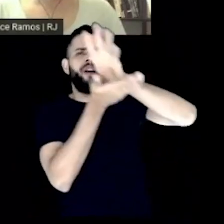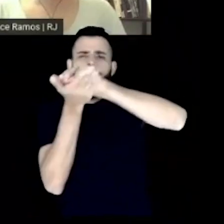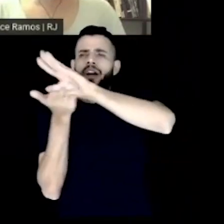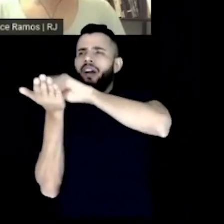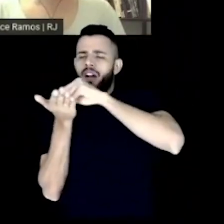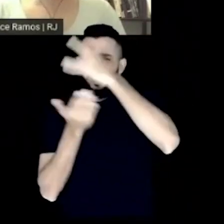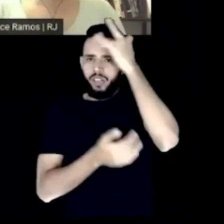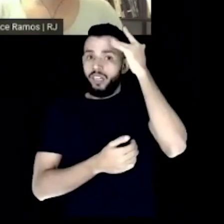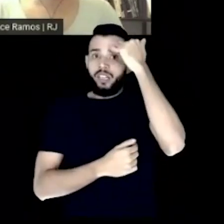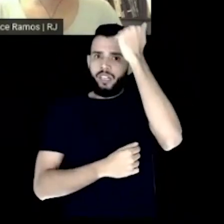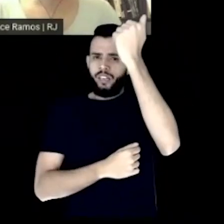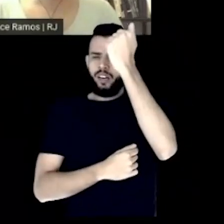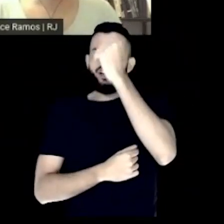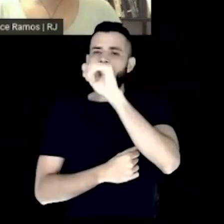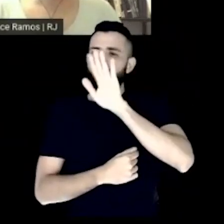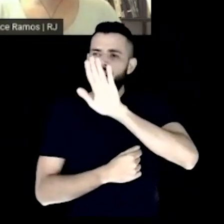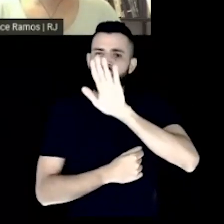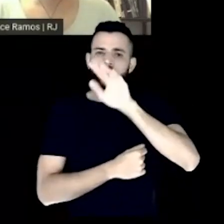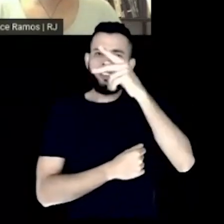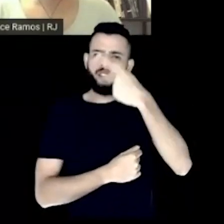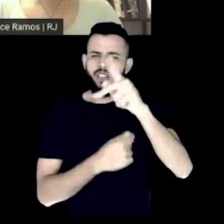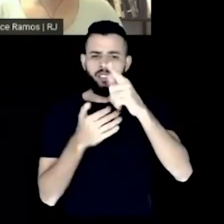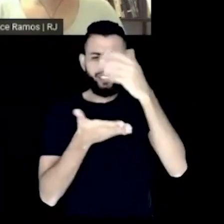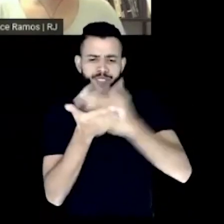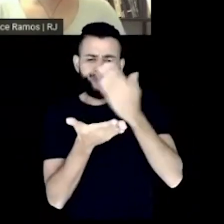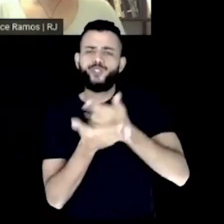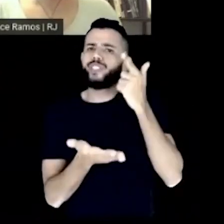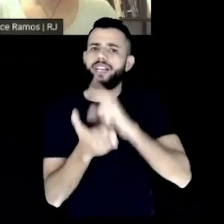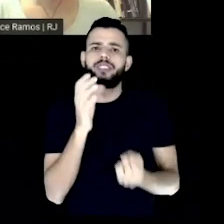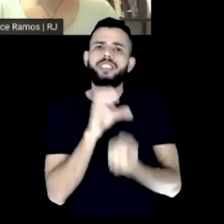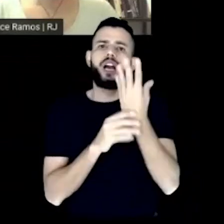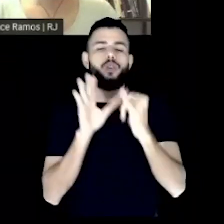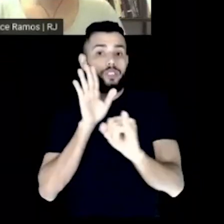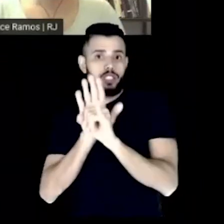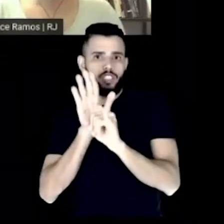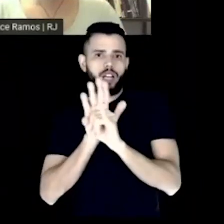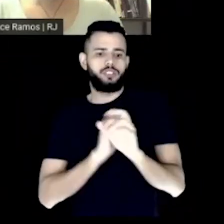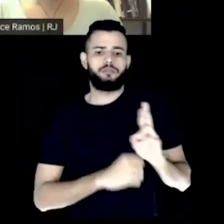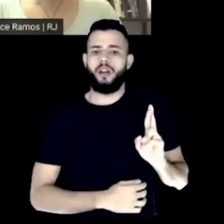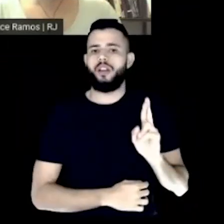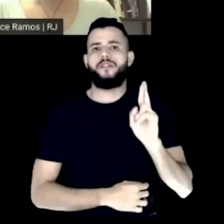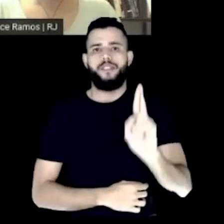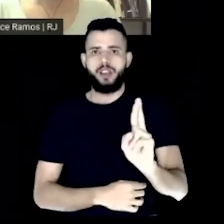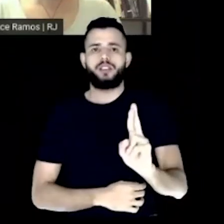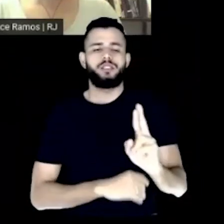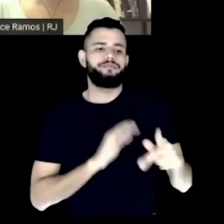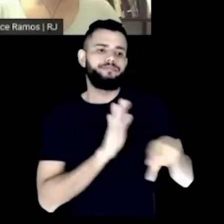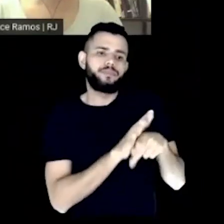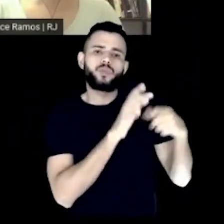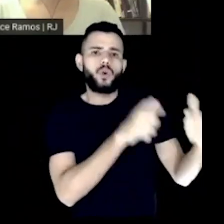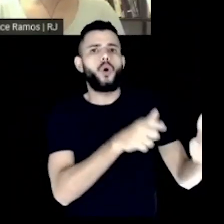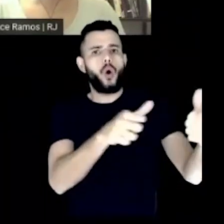grandes nomes. E o seu livro, ele consegue criar uma identidade e uma